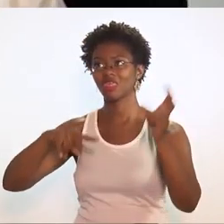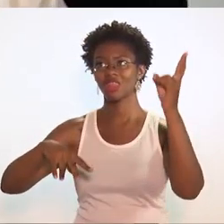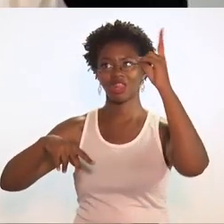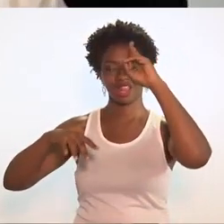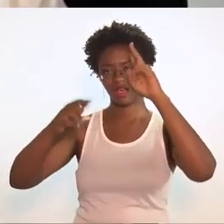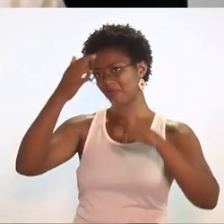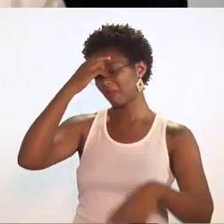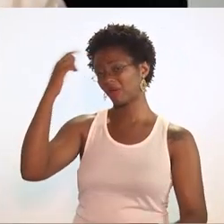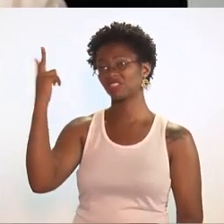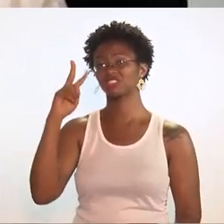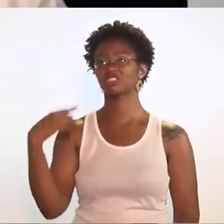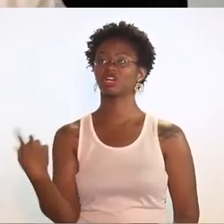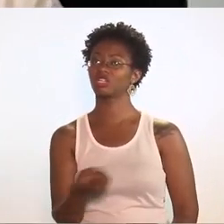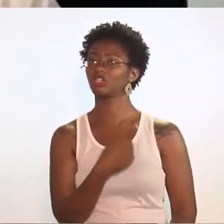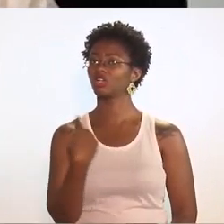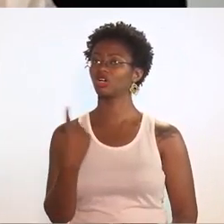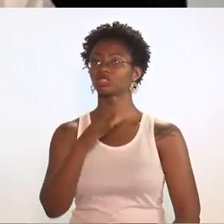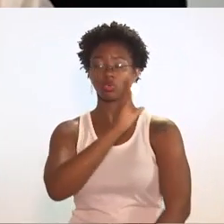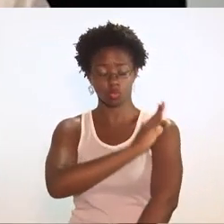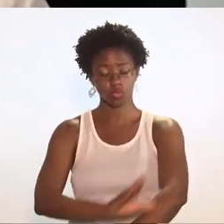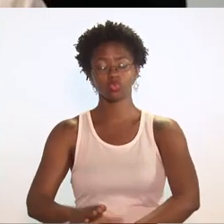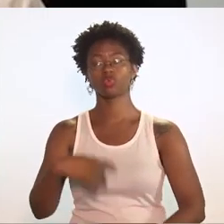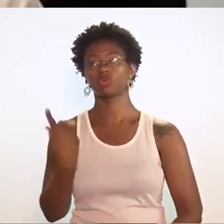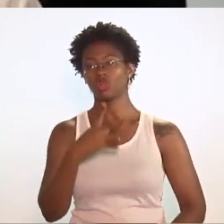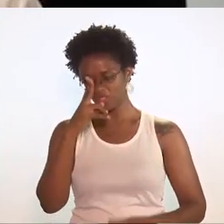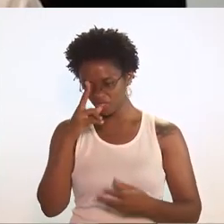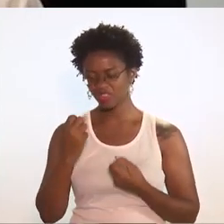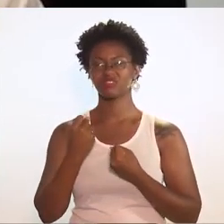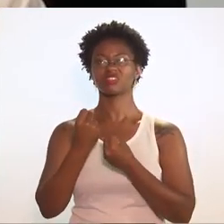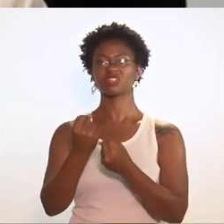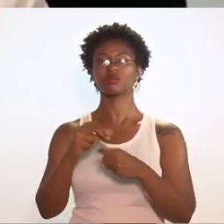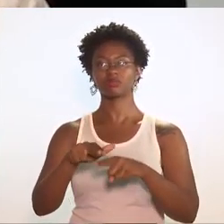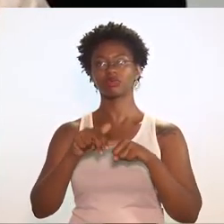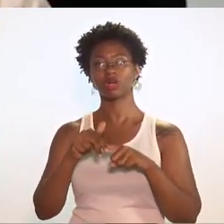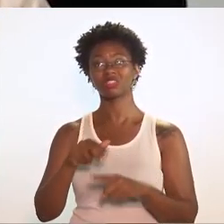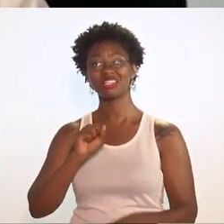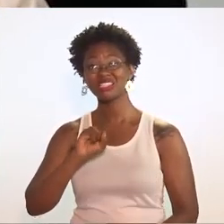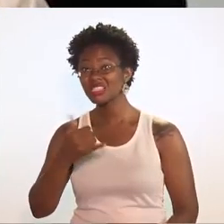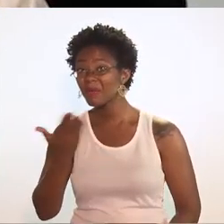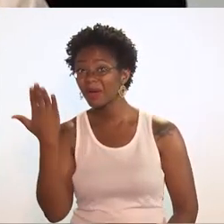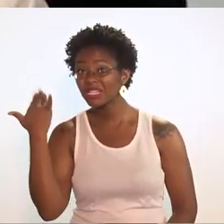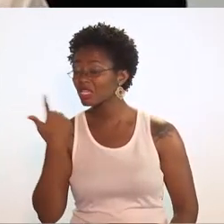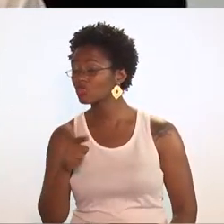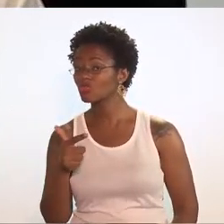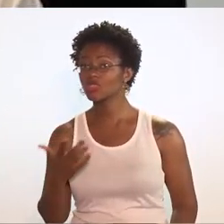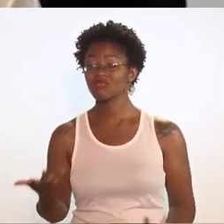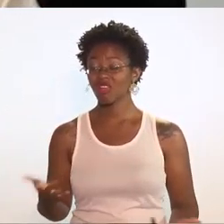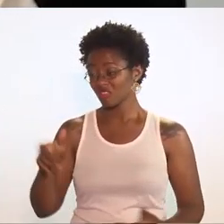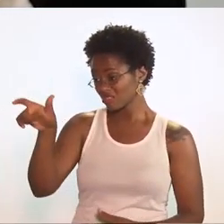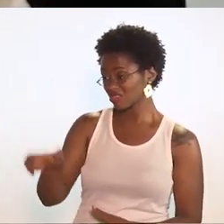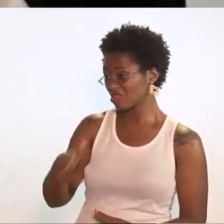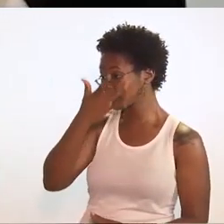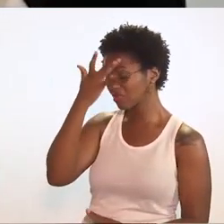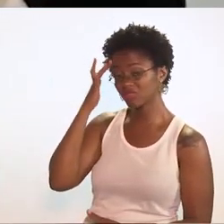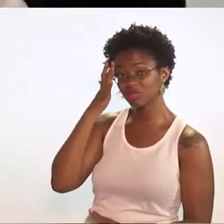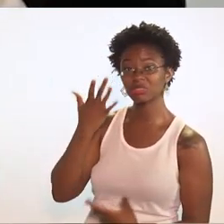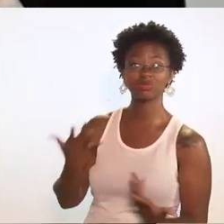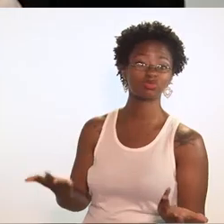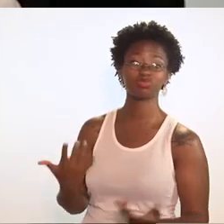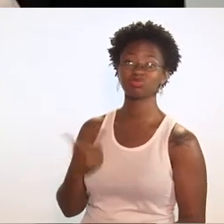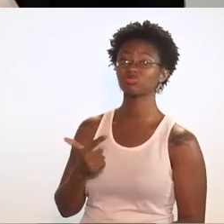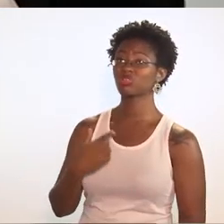não é bom dizer, né? Então, não, nós temos que estar sempre ensinando e falando das antigas lições, porque